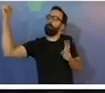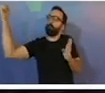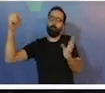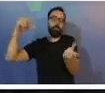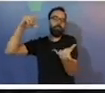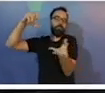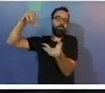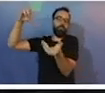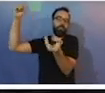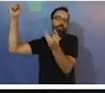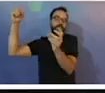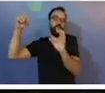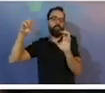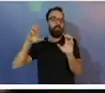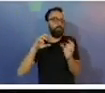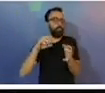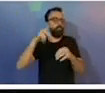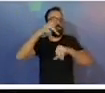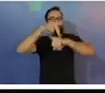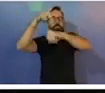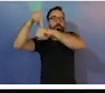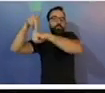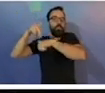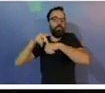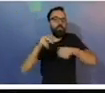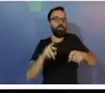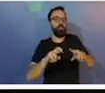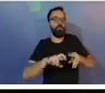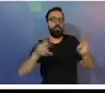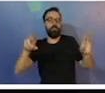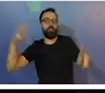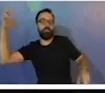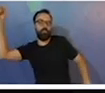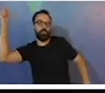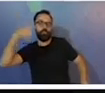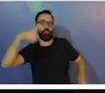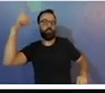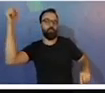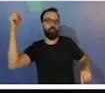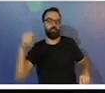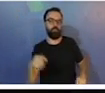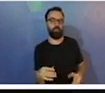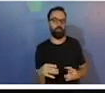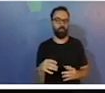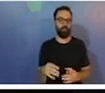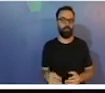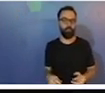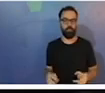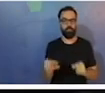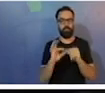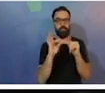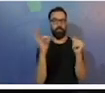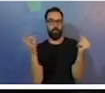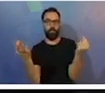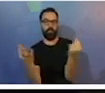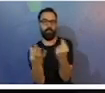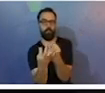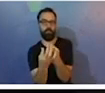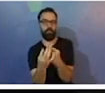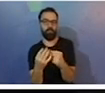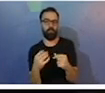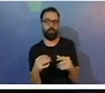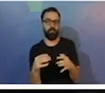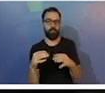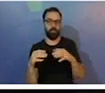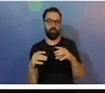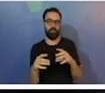para todos os países. Nesta área, nessa região, onde tem a linha do Equador, entre